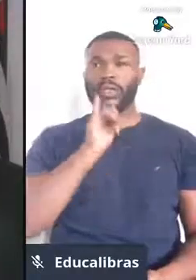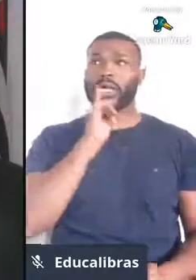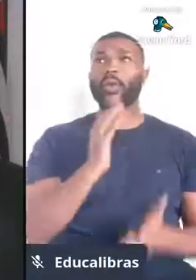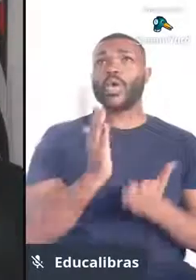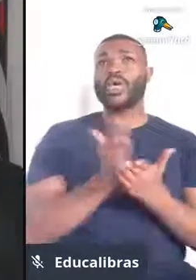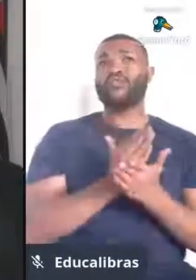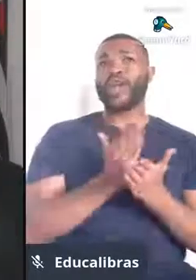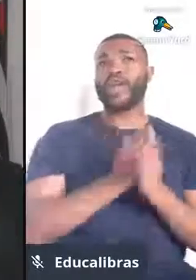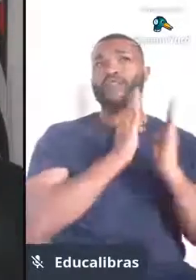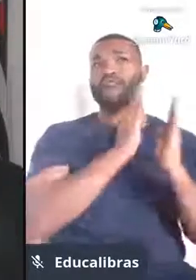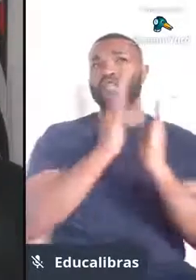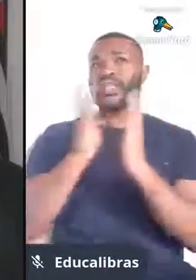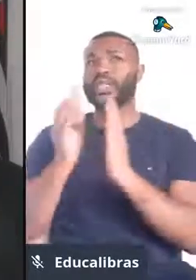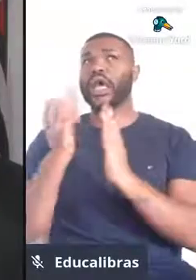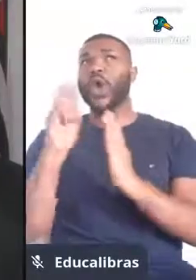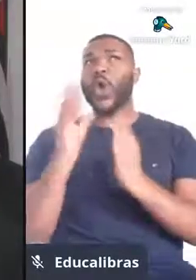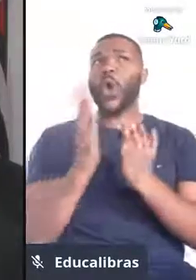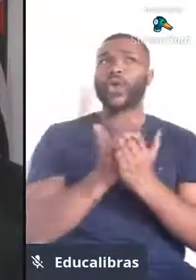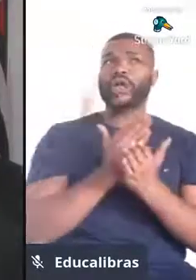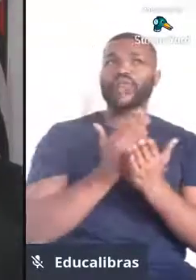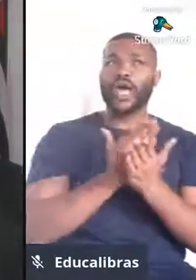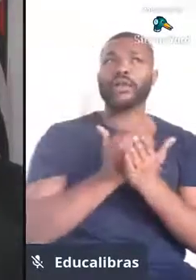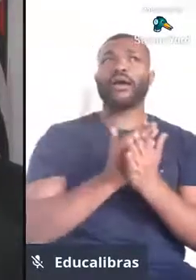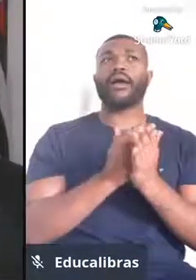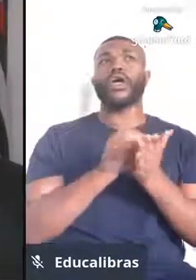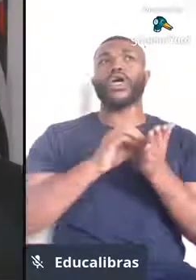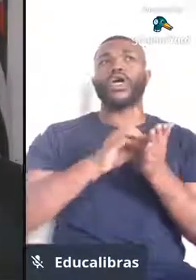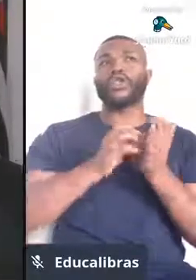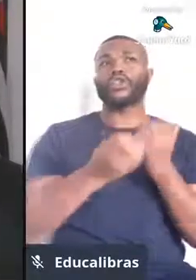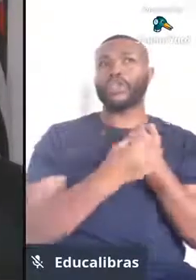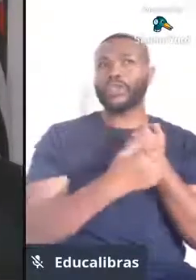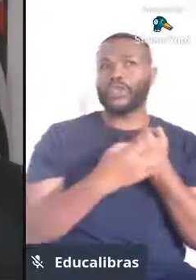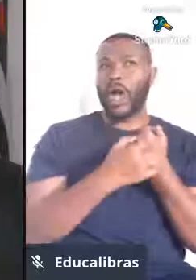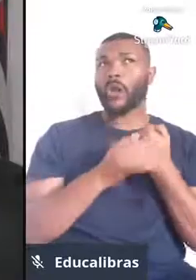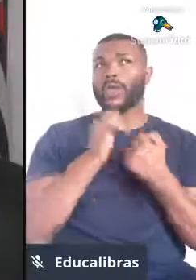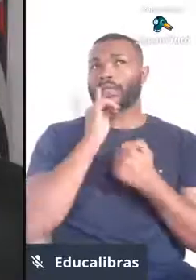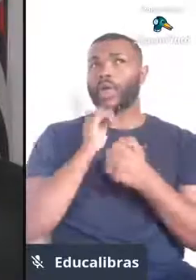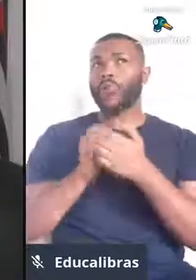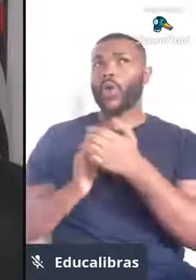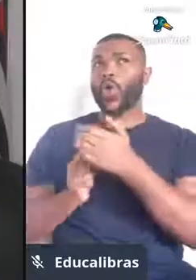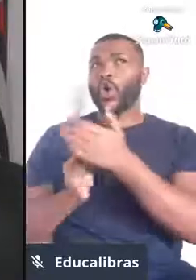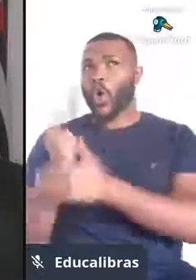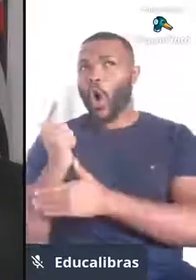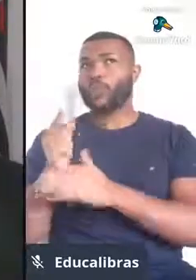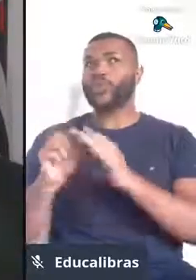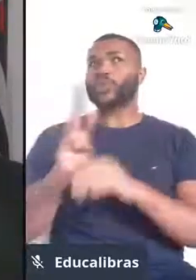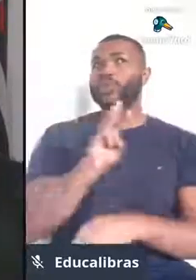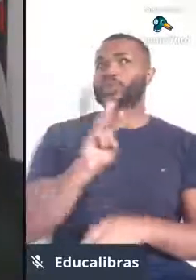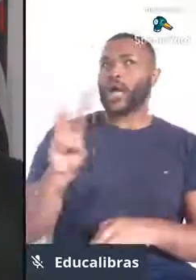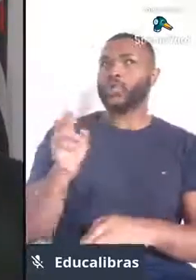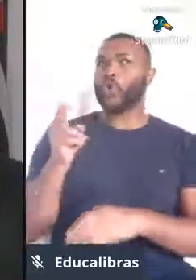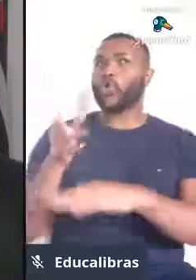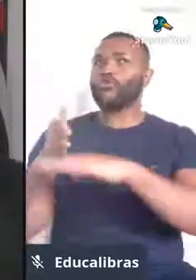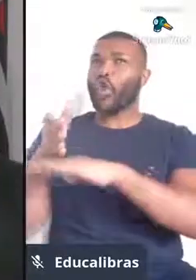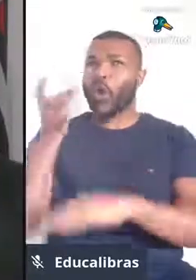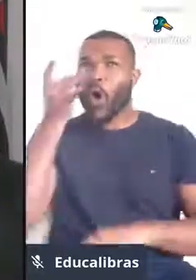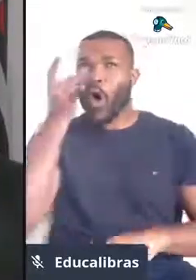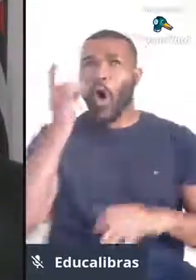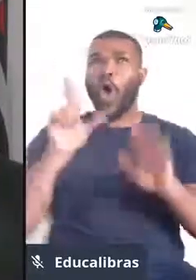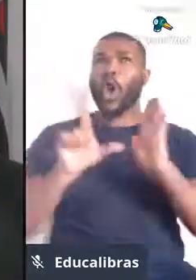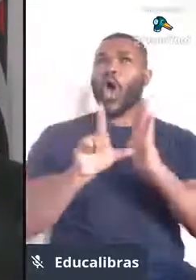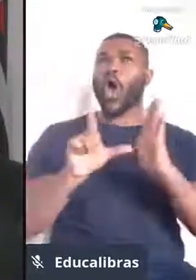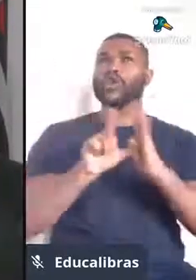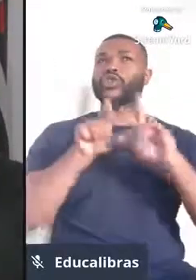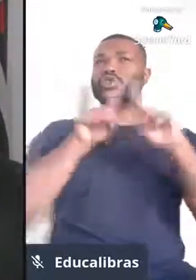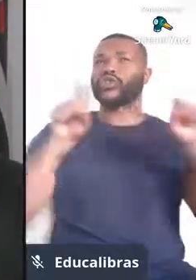digitais, né? Eu compro no site ou eu compro na livraria, né? Eu que já não